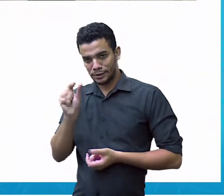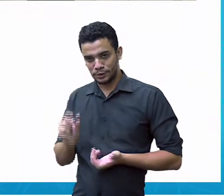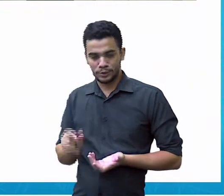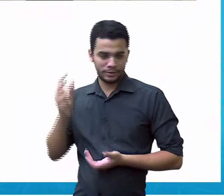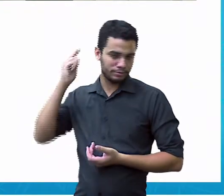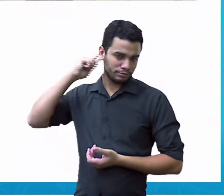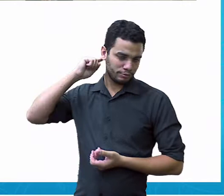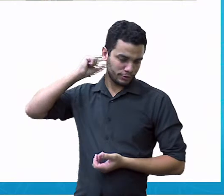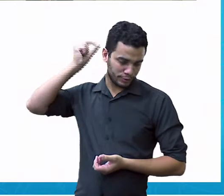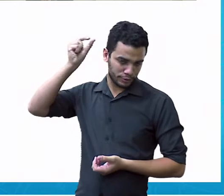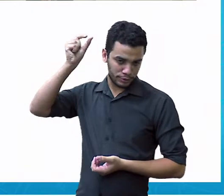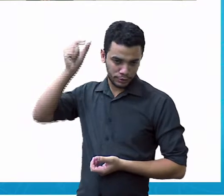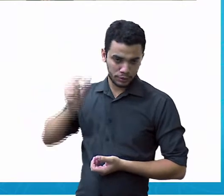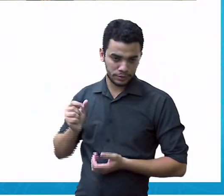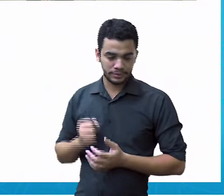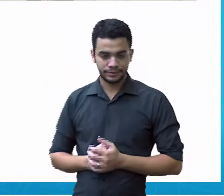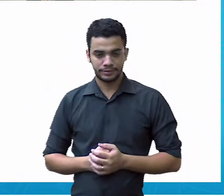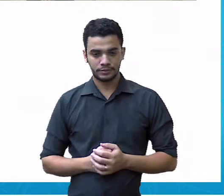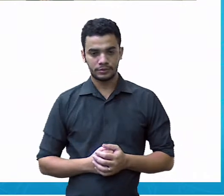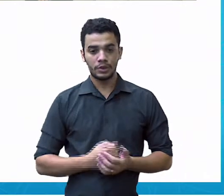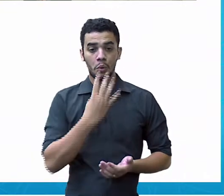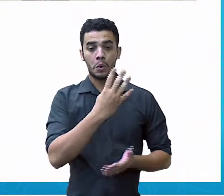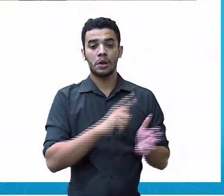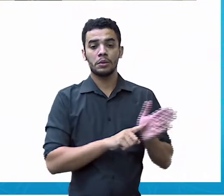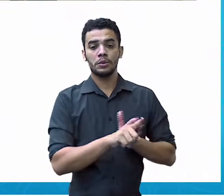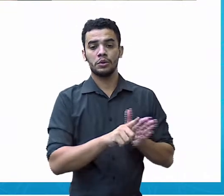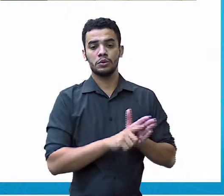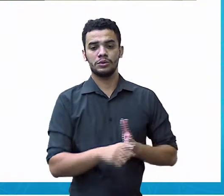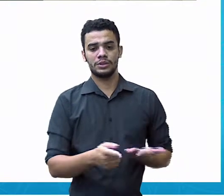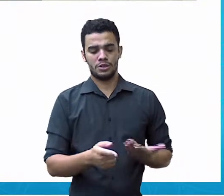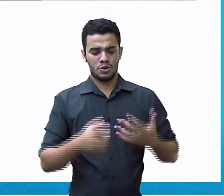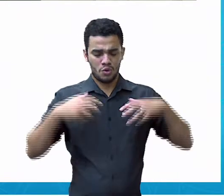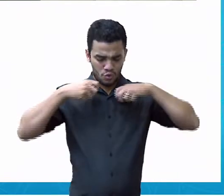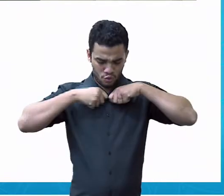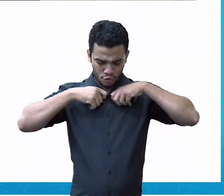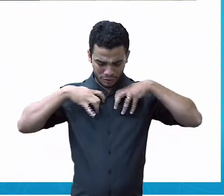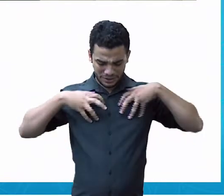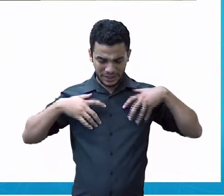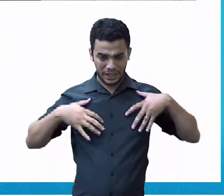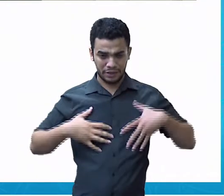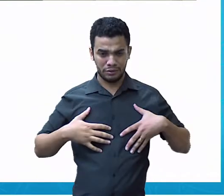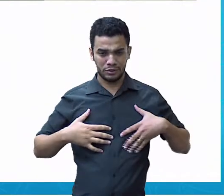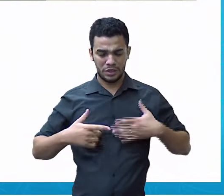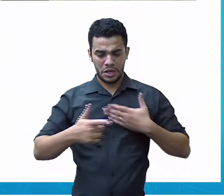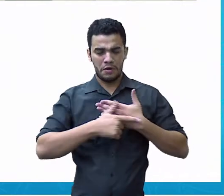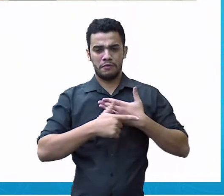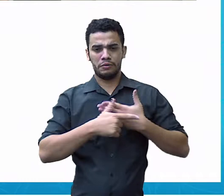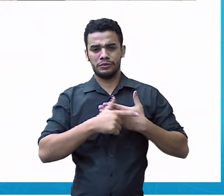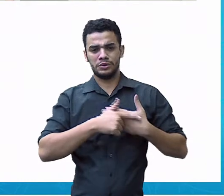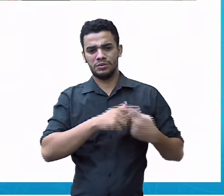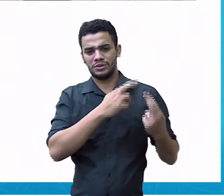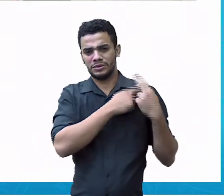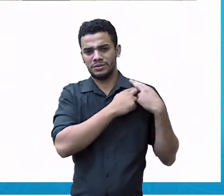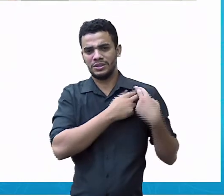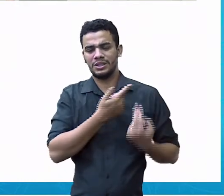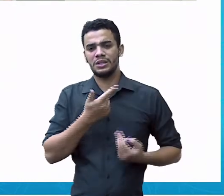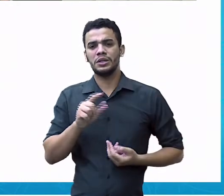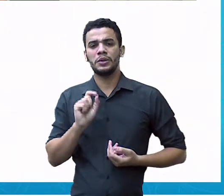órgãos efetores e de sensibilidade. Essa é a função dos